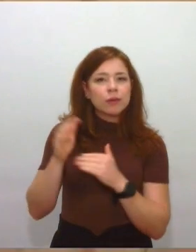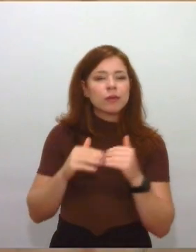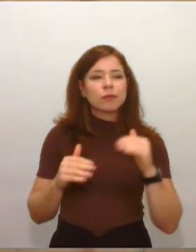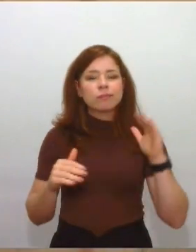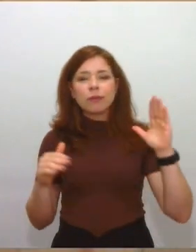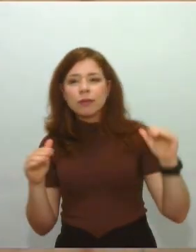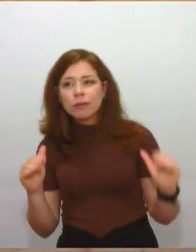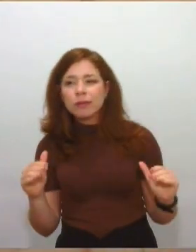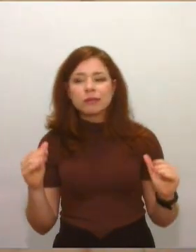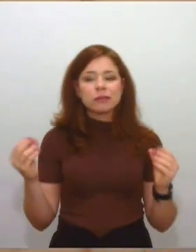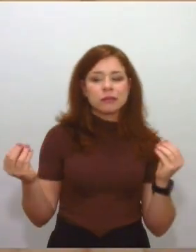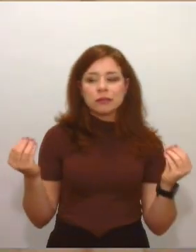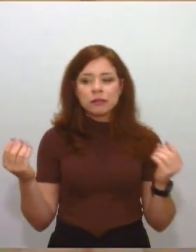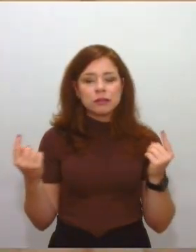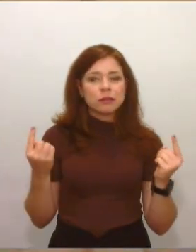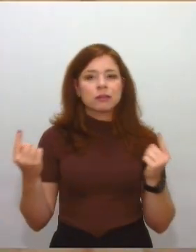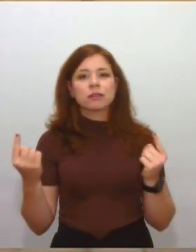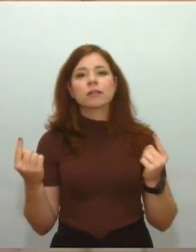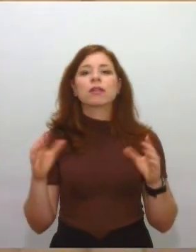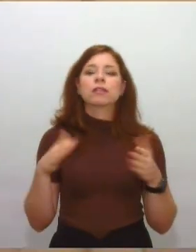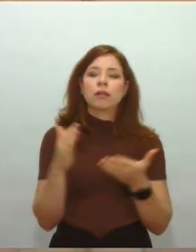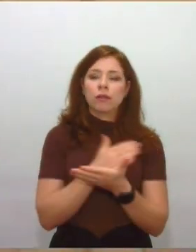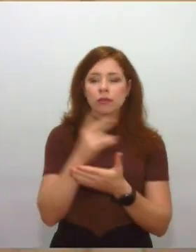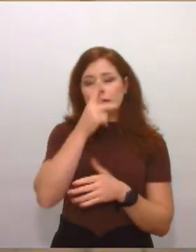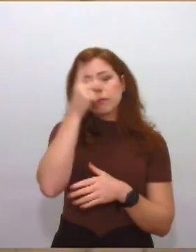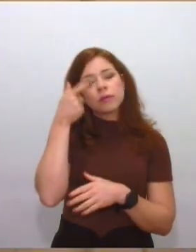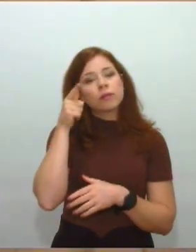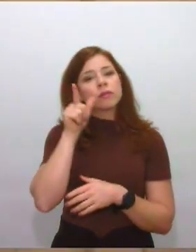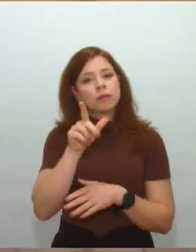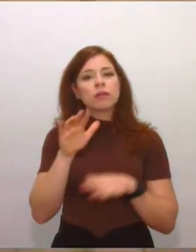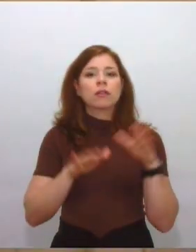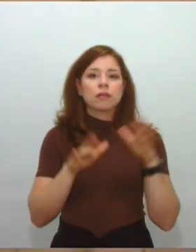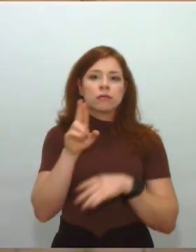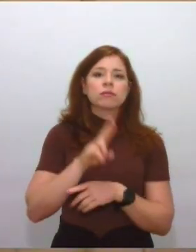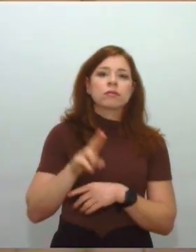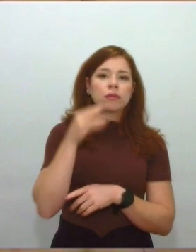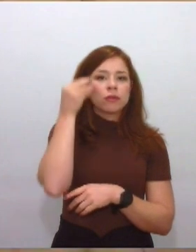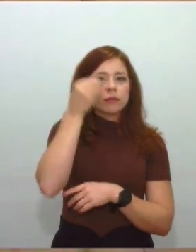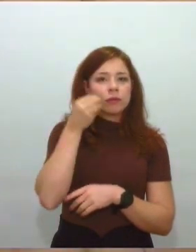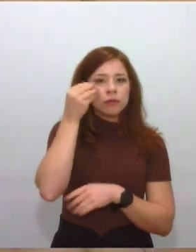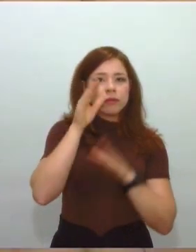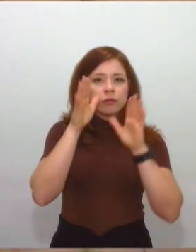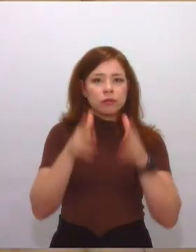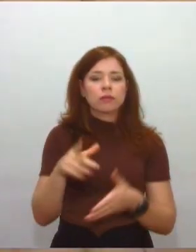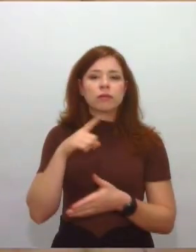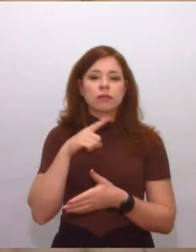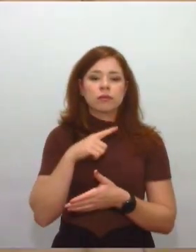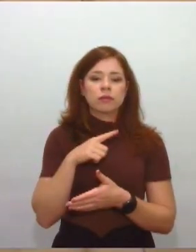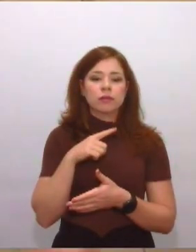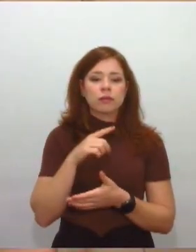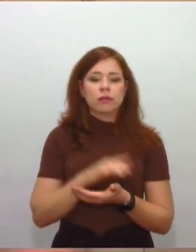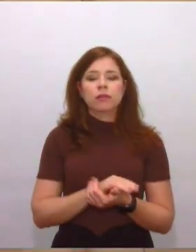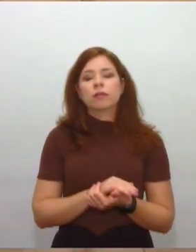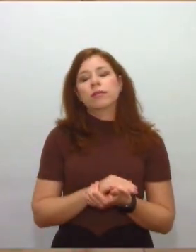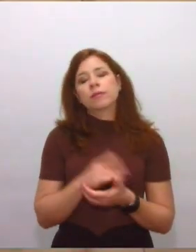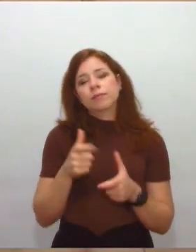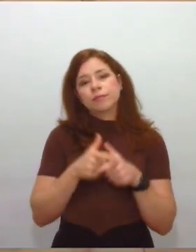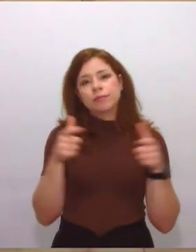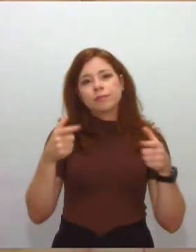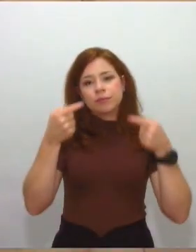na equipe que conseguia manusear, que tem experiência. Então, os maiores desafios foram